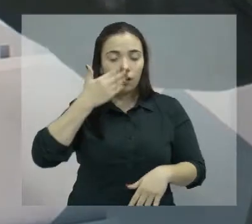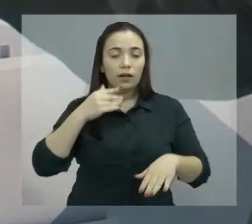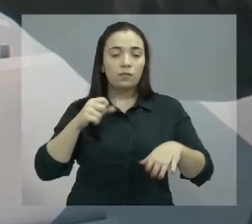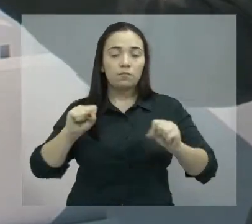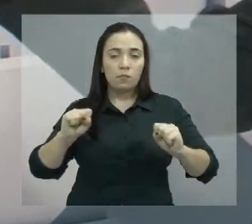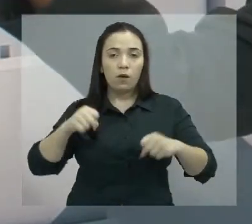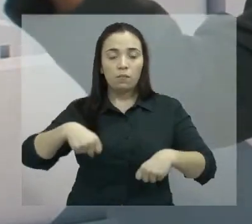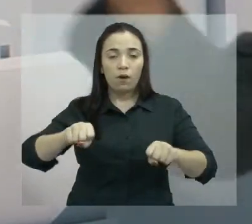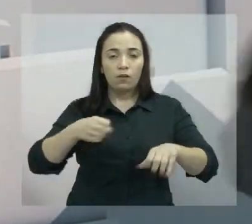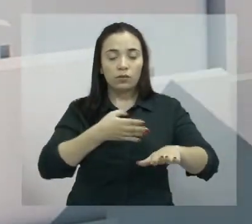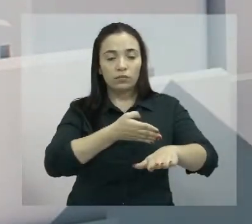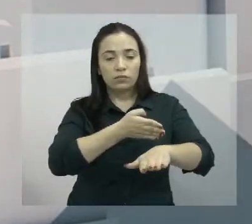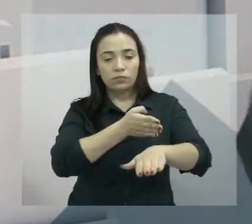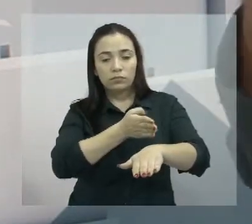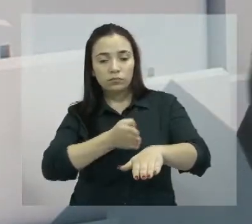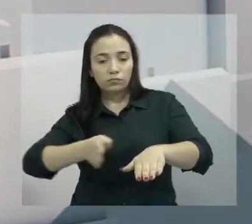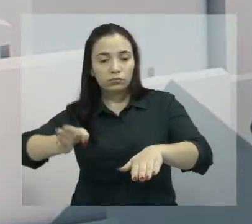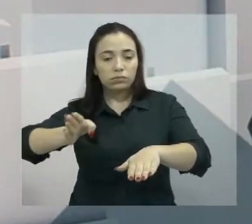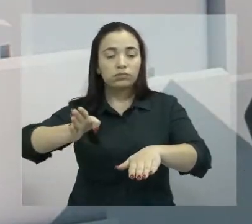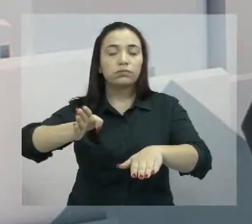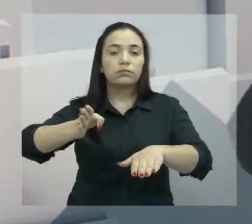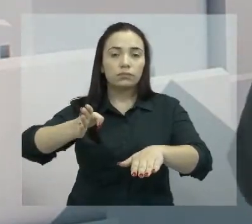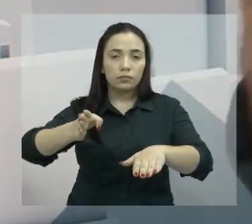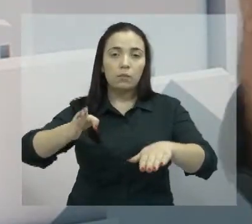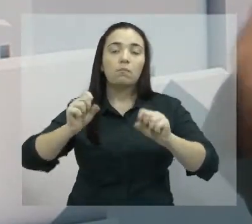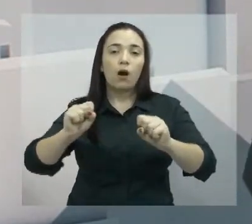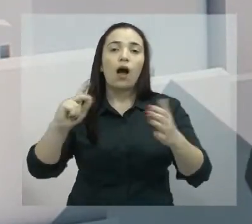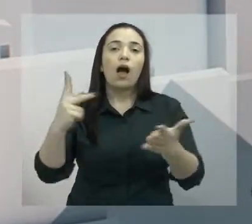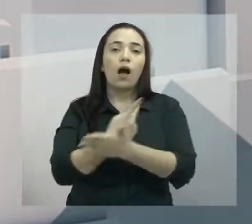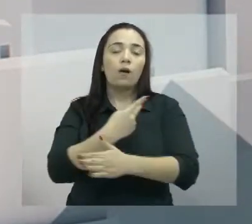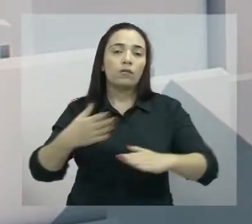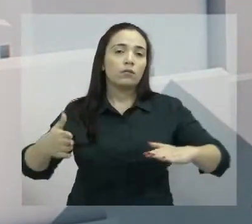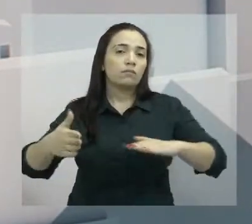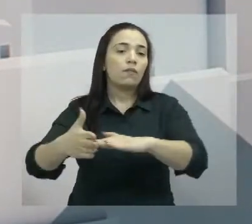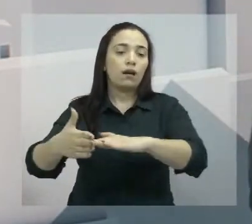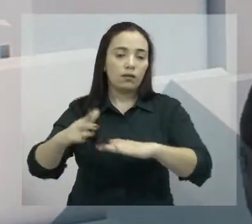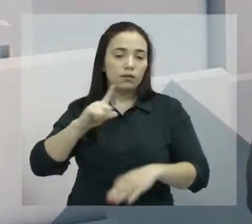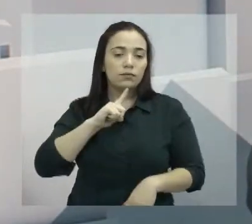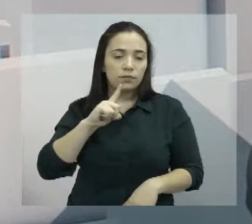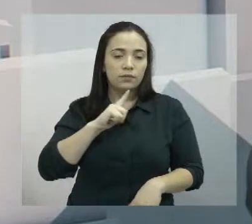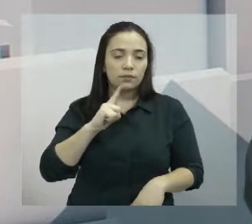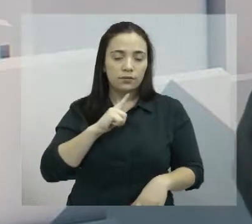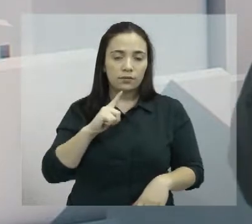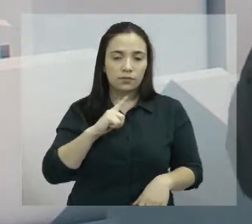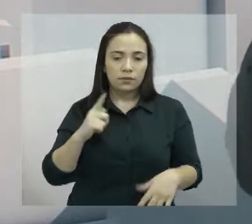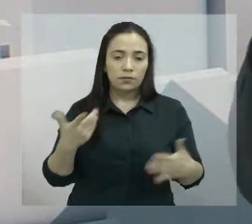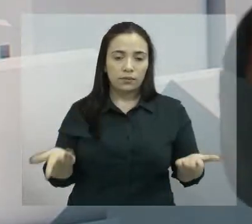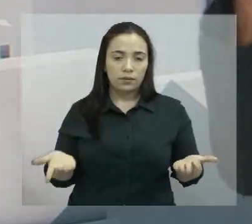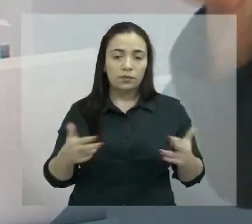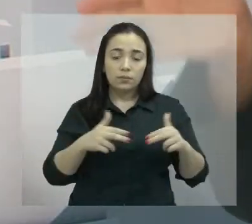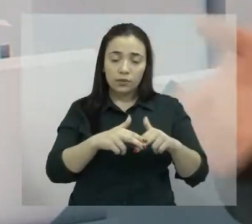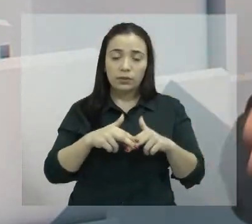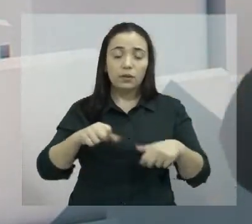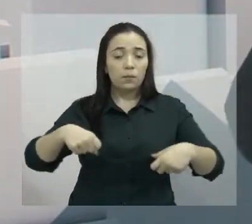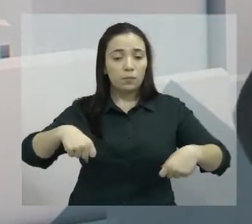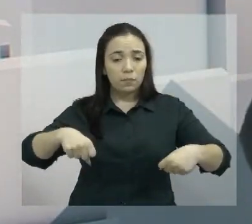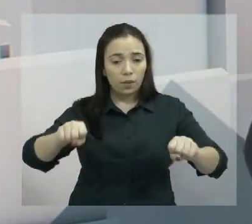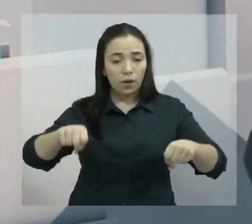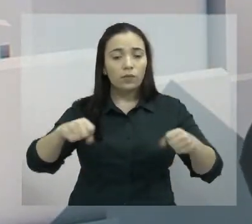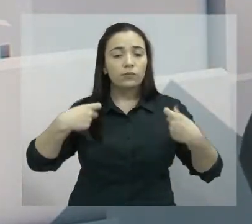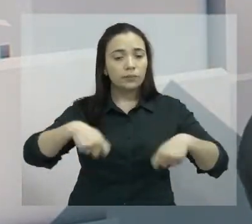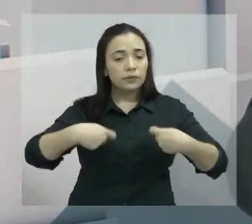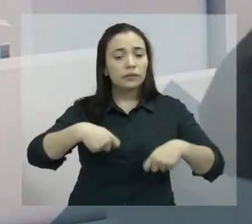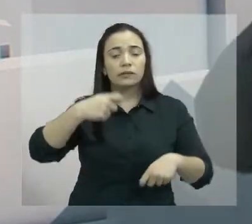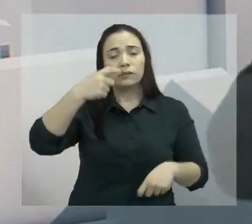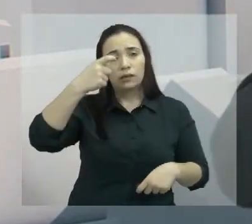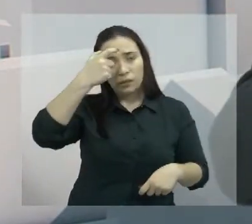velocidade maior e surge e inevitavelmente tem um choque, né, entre os dois veículos. Quer dizer, o motociclista também tem que entender